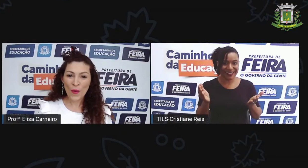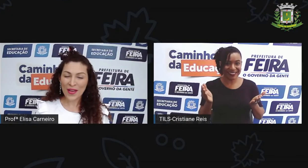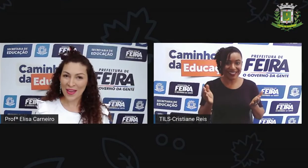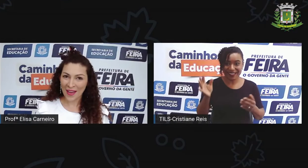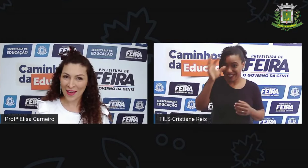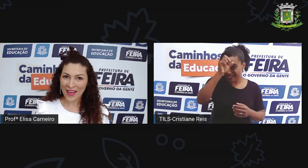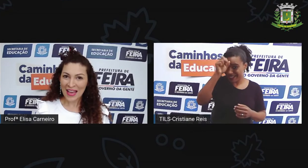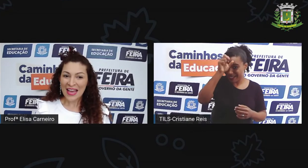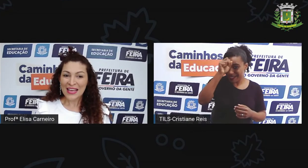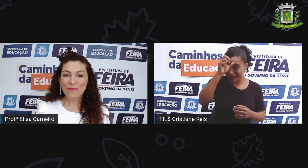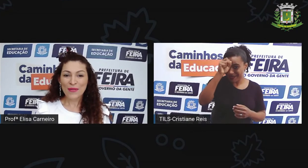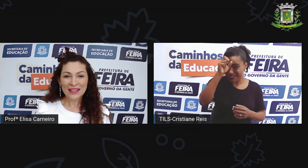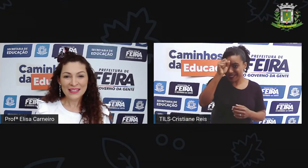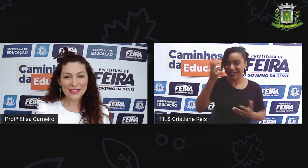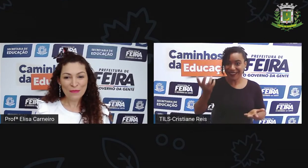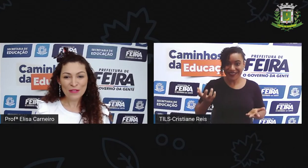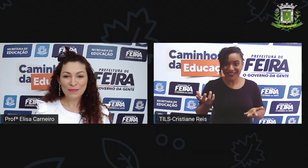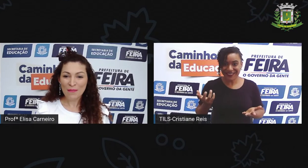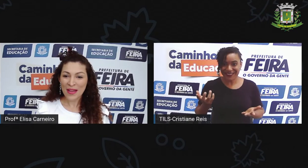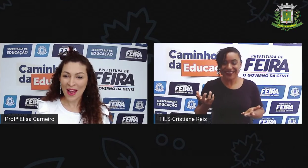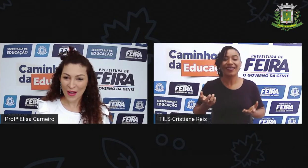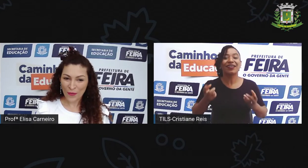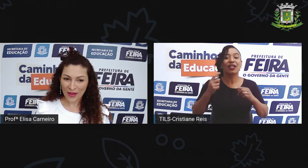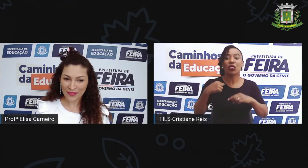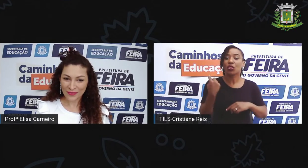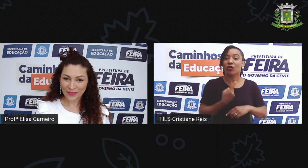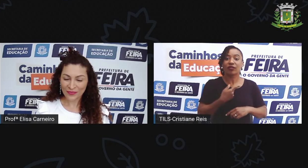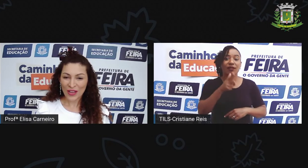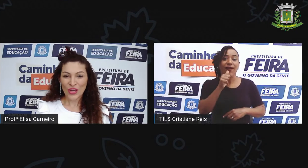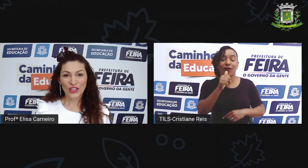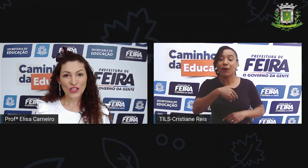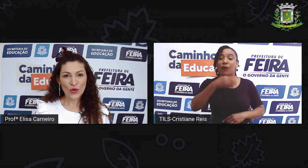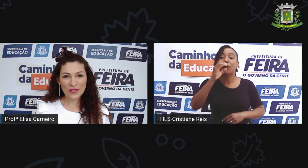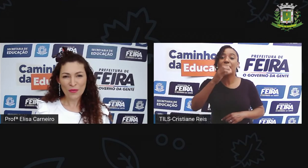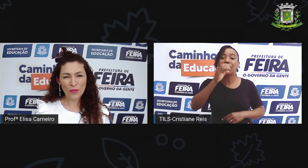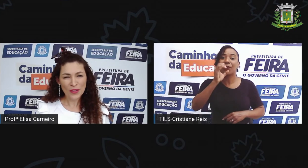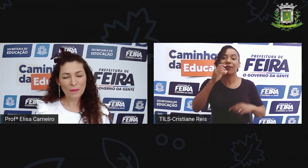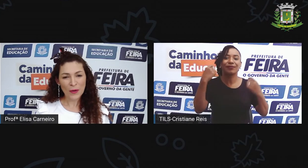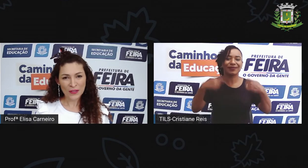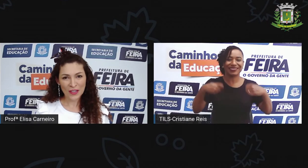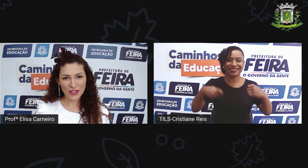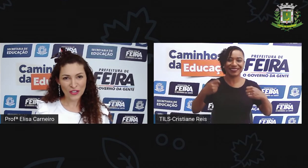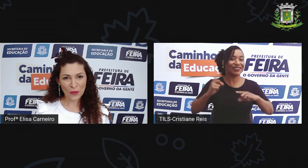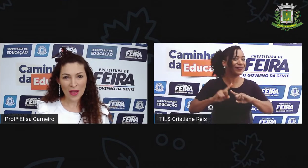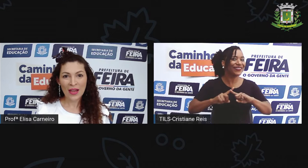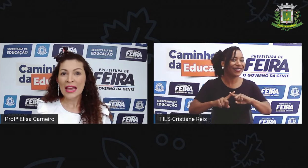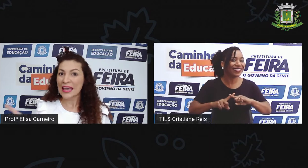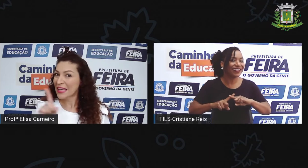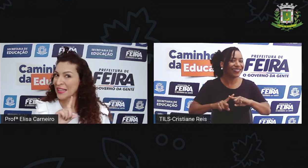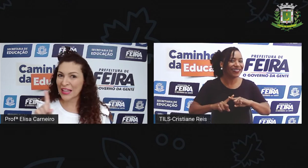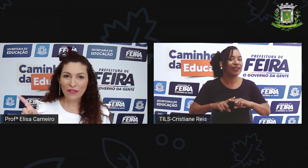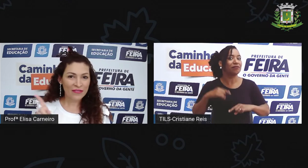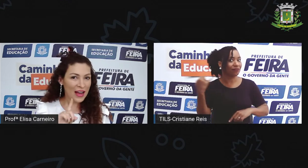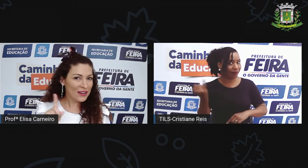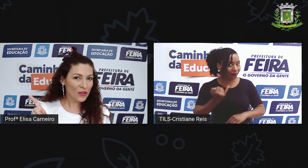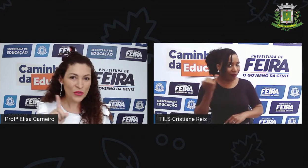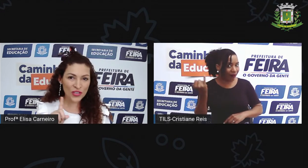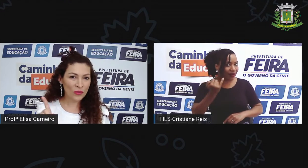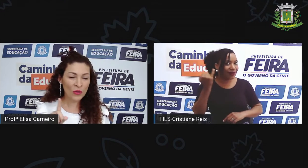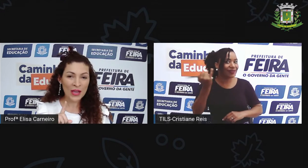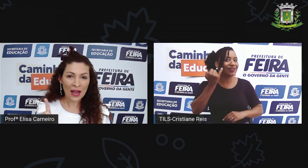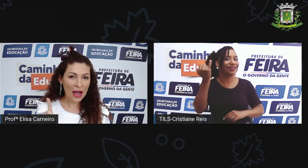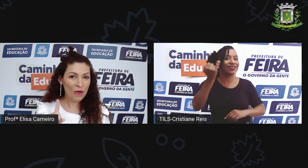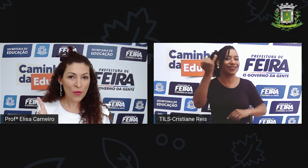O porquê que precisamos beber água. Nossa, muito importante, não é? E não vale